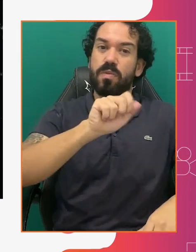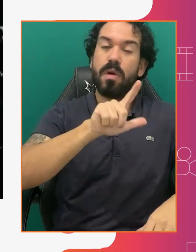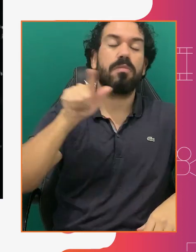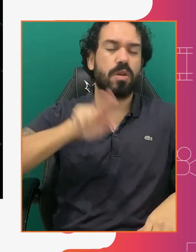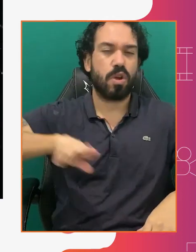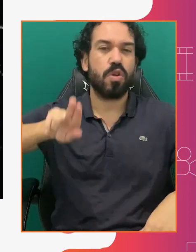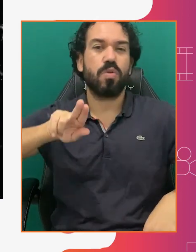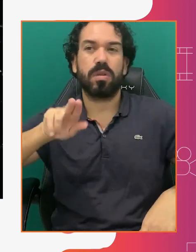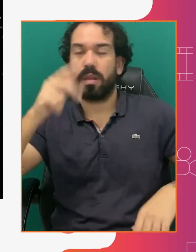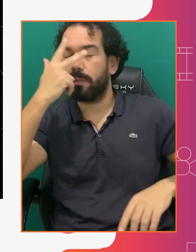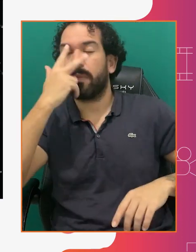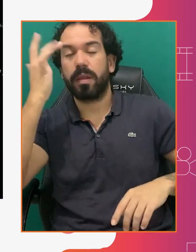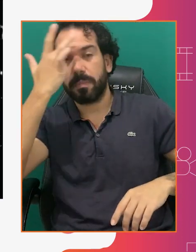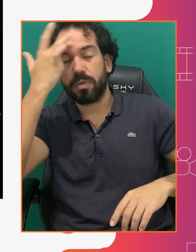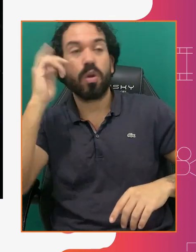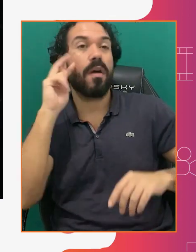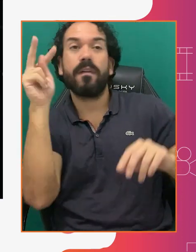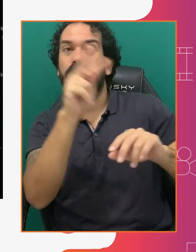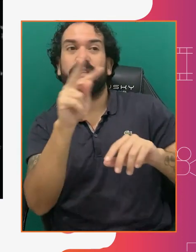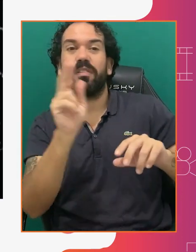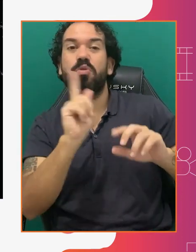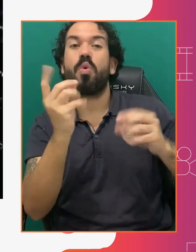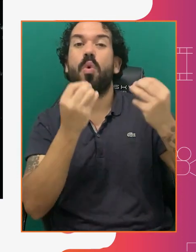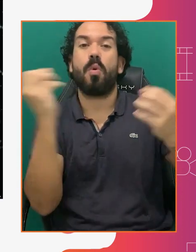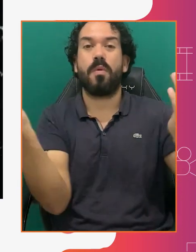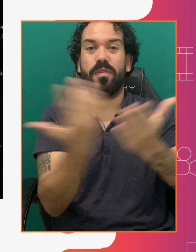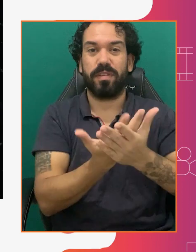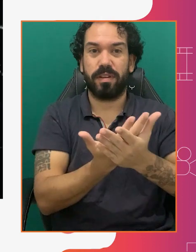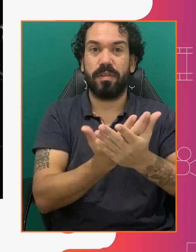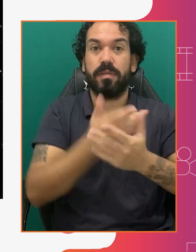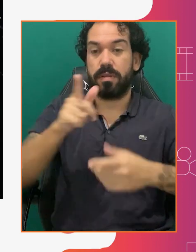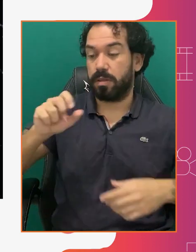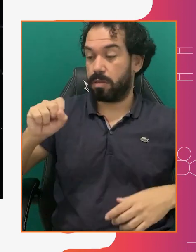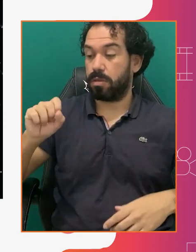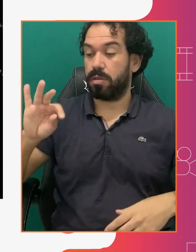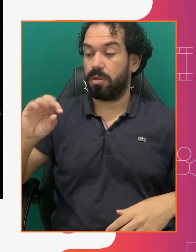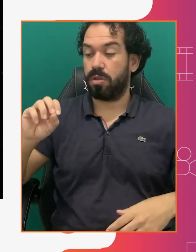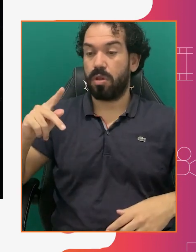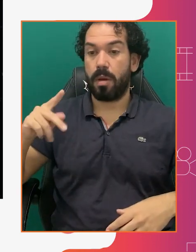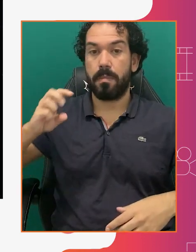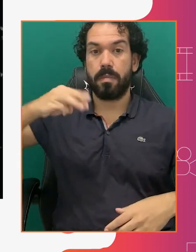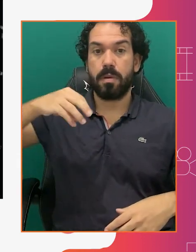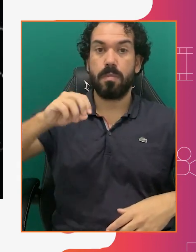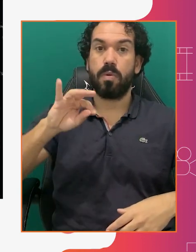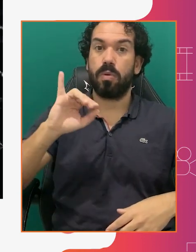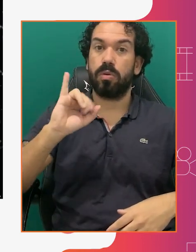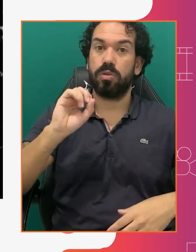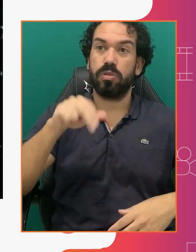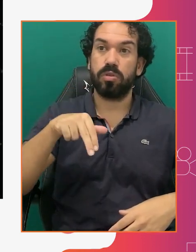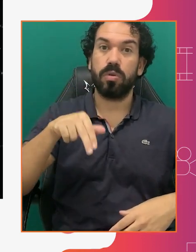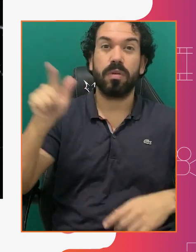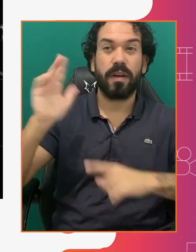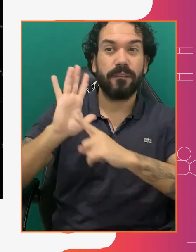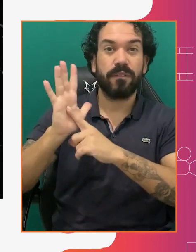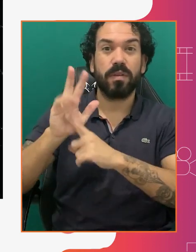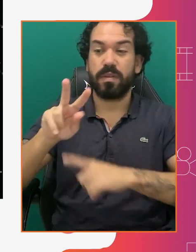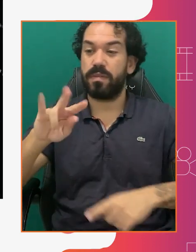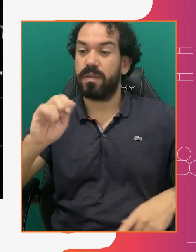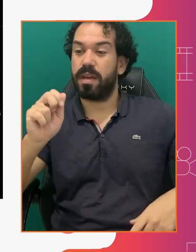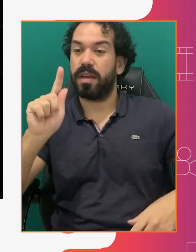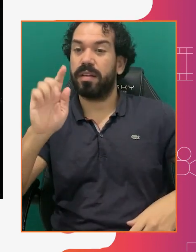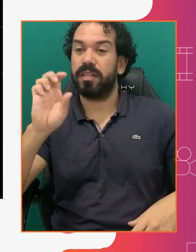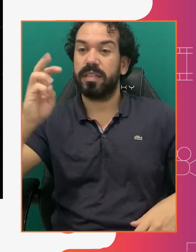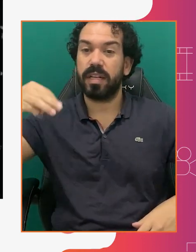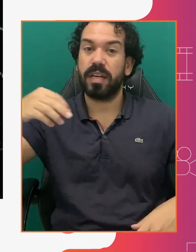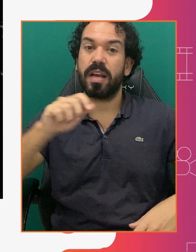ilusionismo. Usando recursos do stop motion, ele alcançou o ápice da sua carreira no cinema com o filme